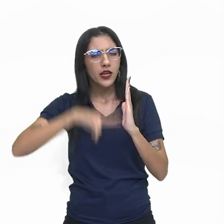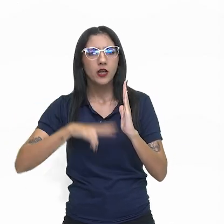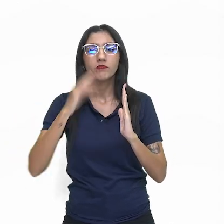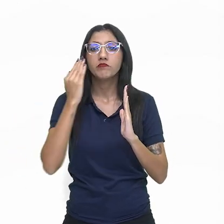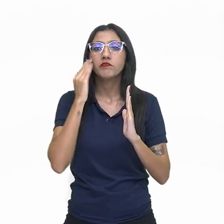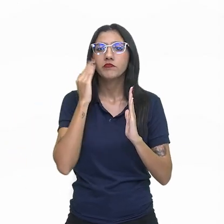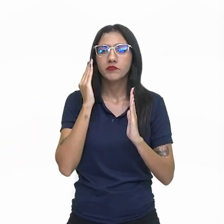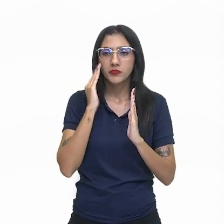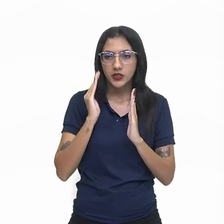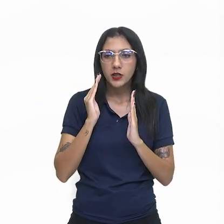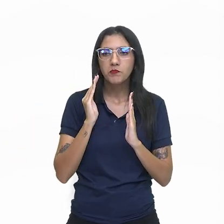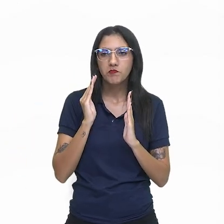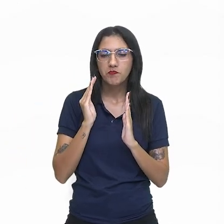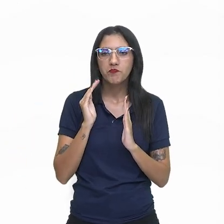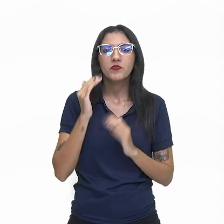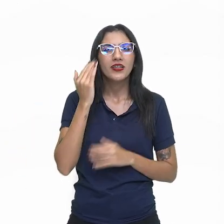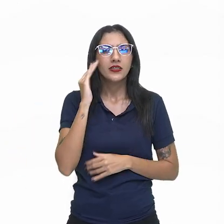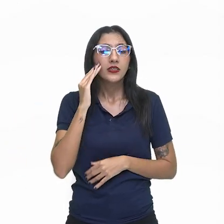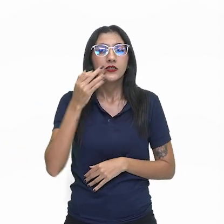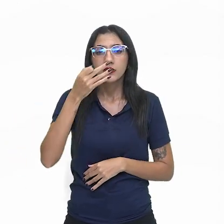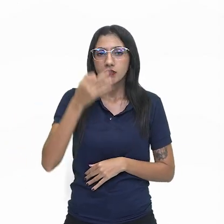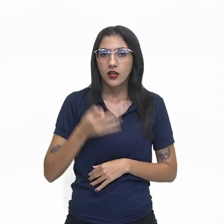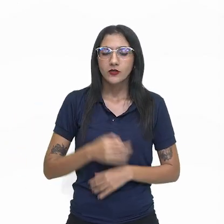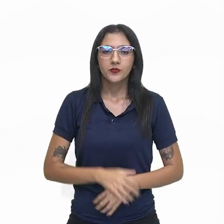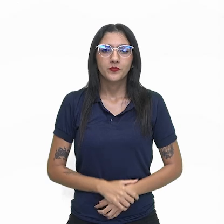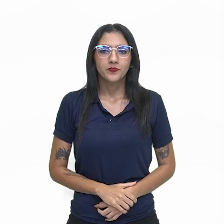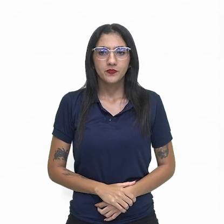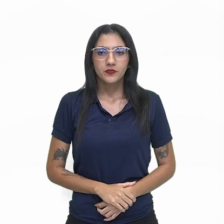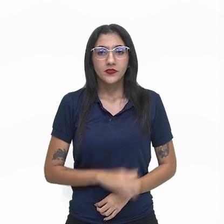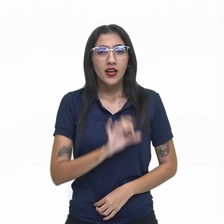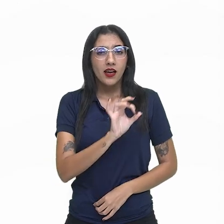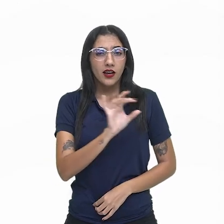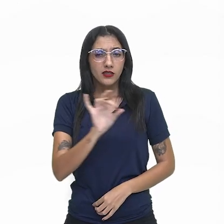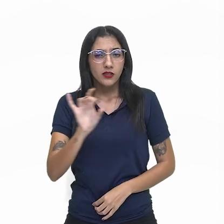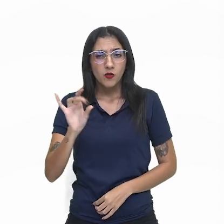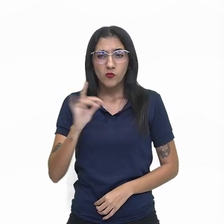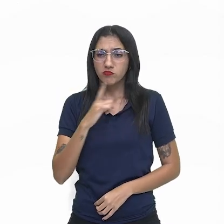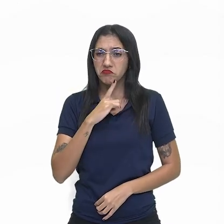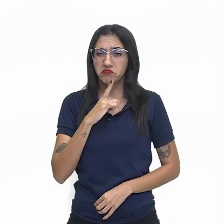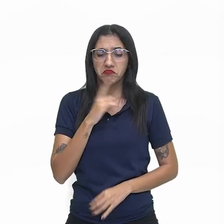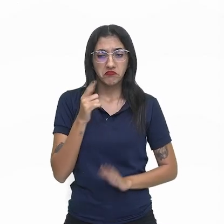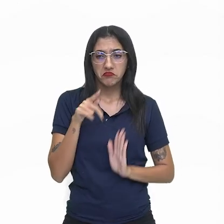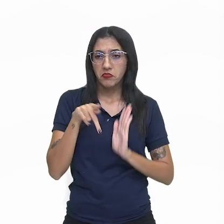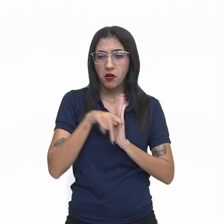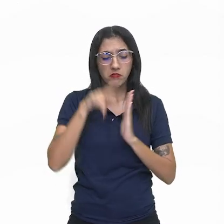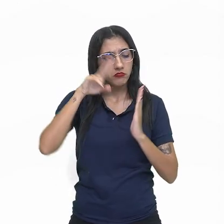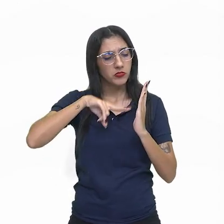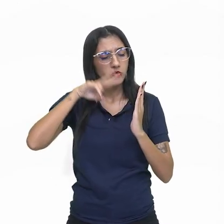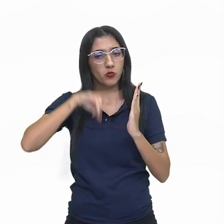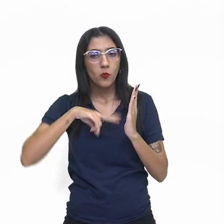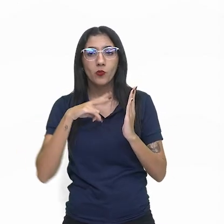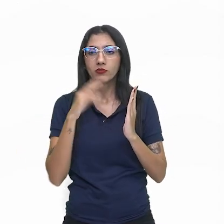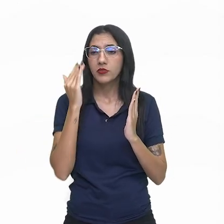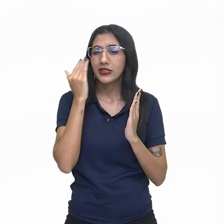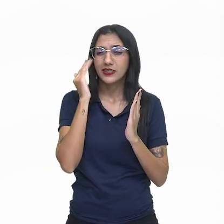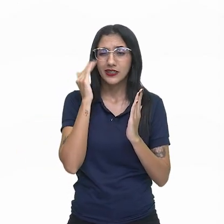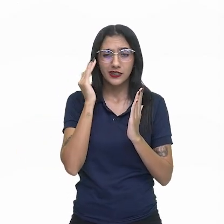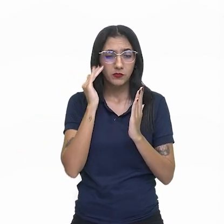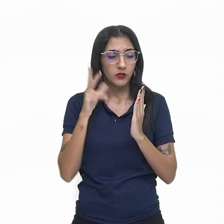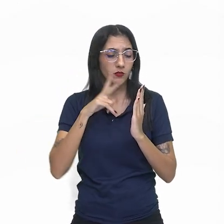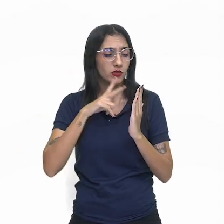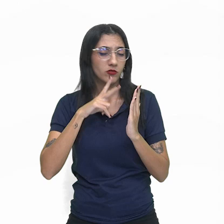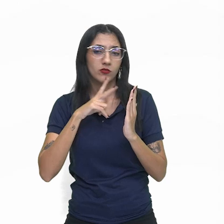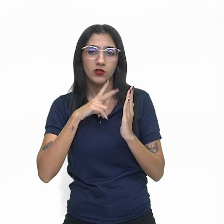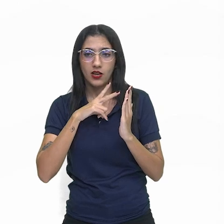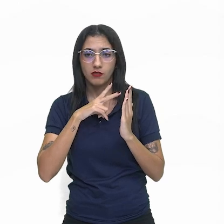interpretar. Cada um lê com os olhos que tem, interpreta a partir de onde